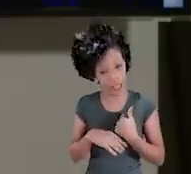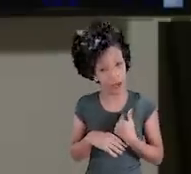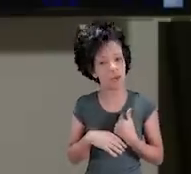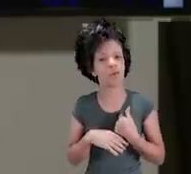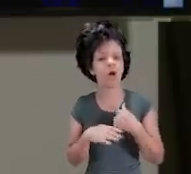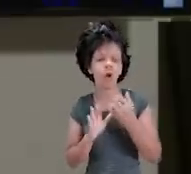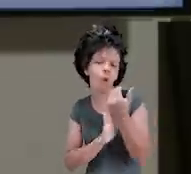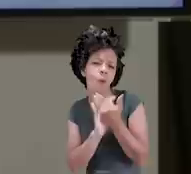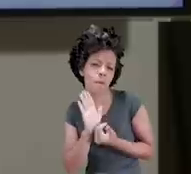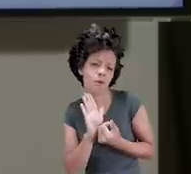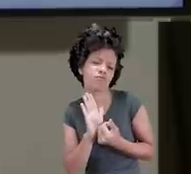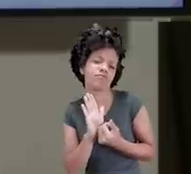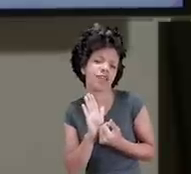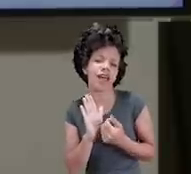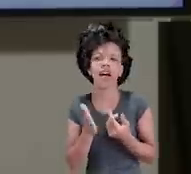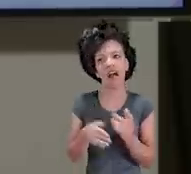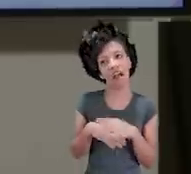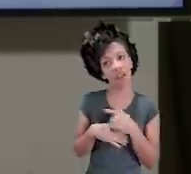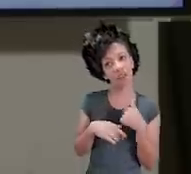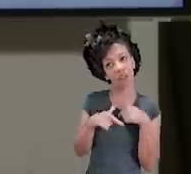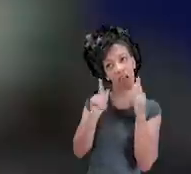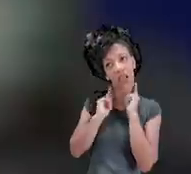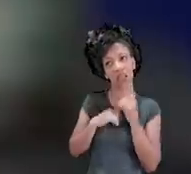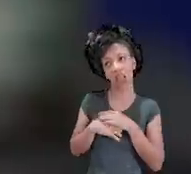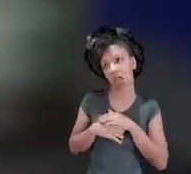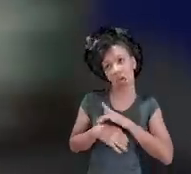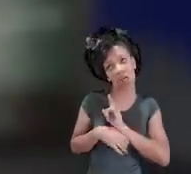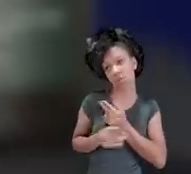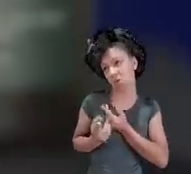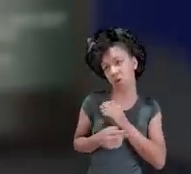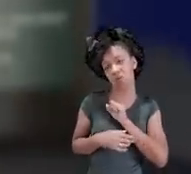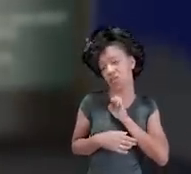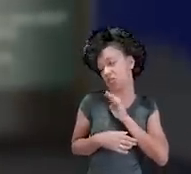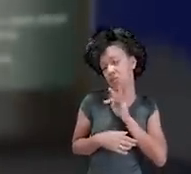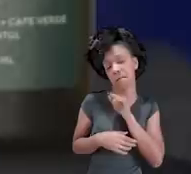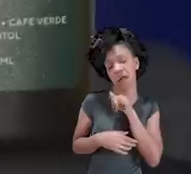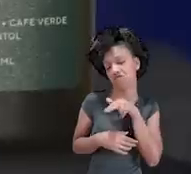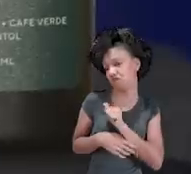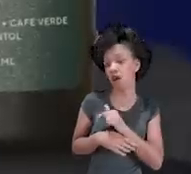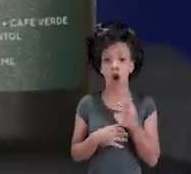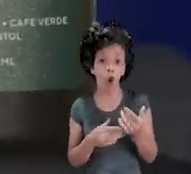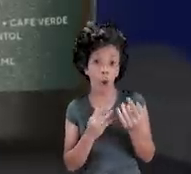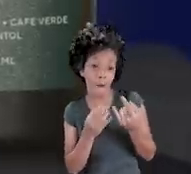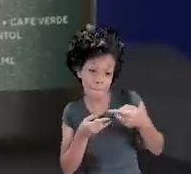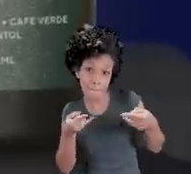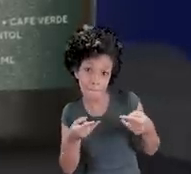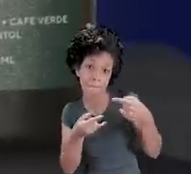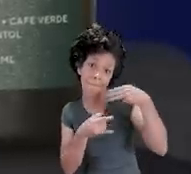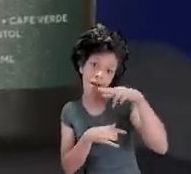um cupom de desconto. Você aí no cantinho, eu sou careca, eu não sou igual o Sebastião, tão bem resolvido. Ó, com o meu cupom de desconto